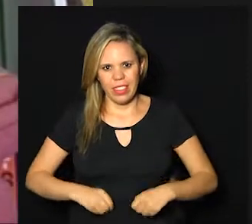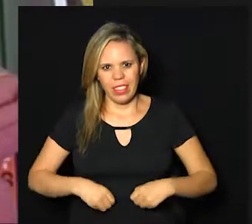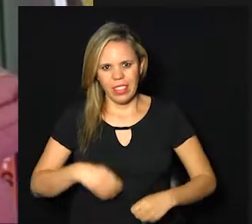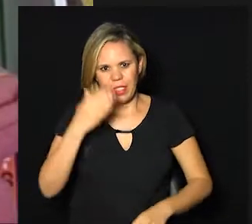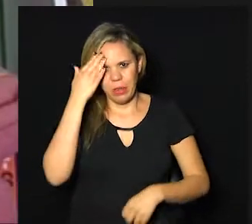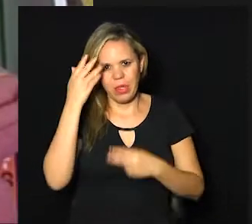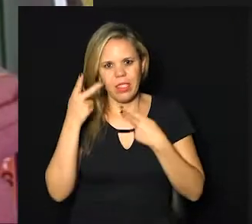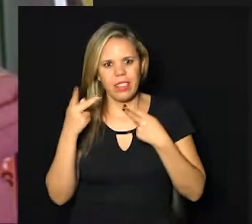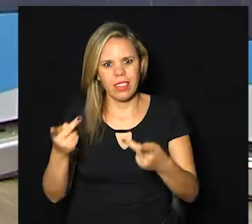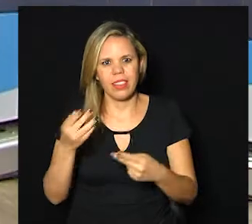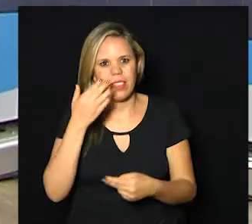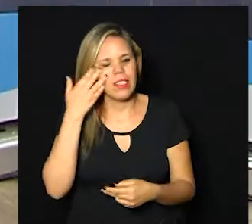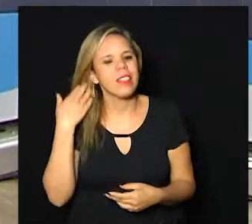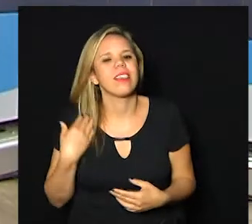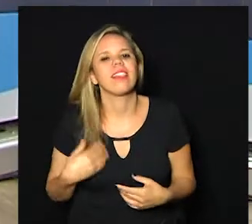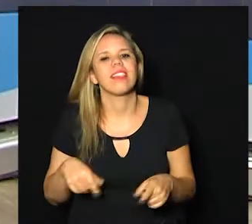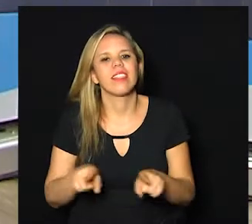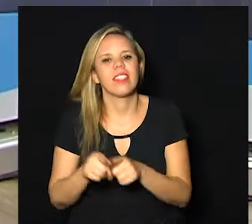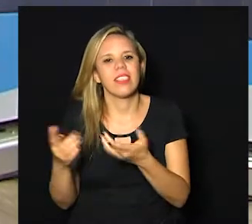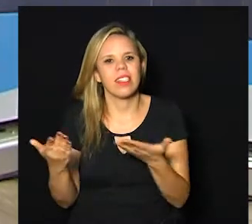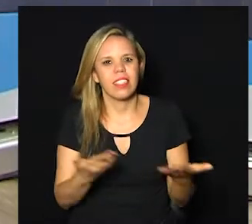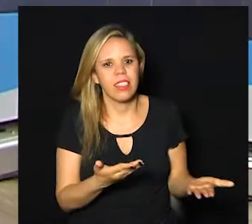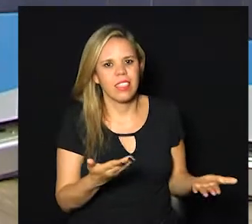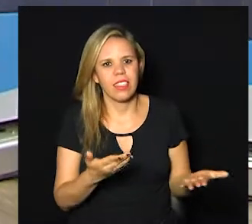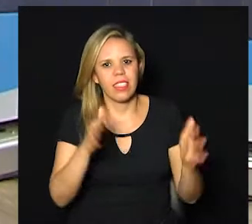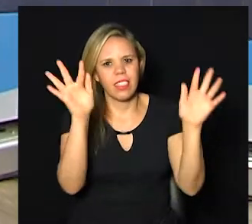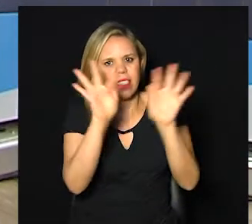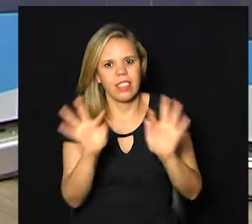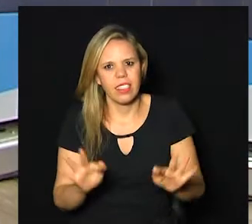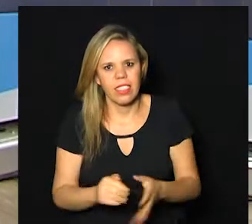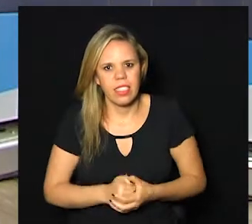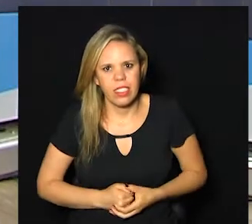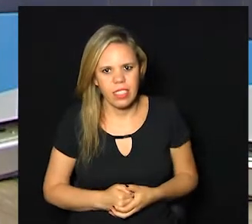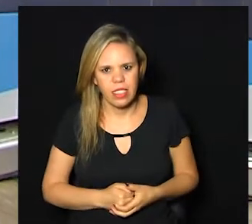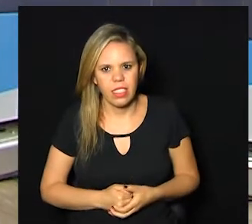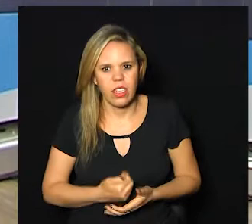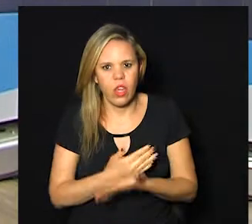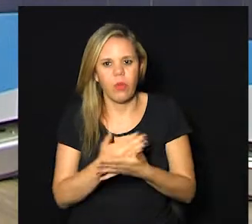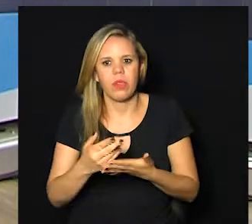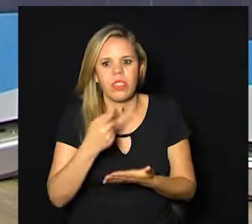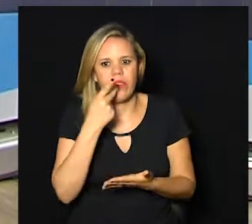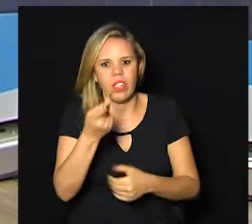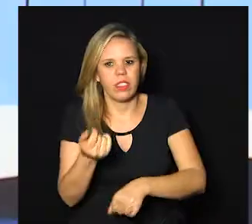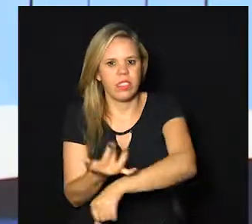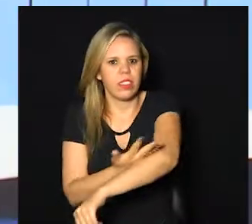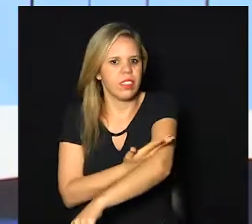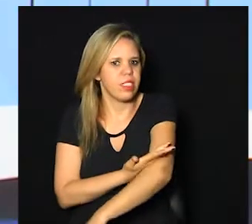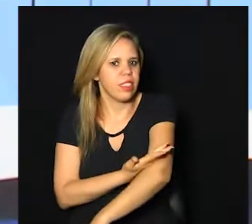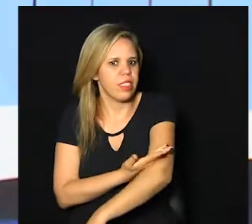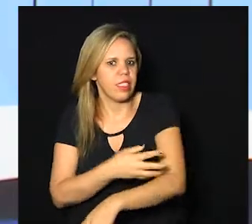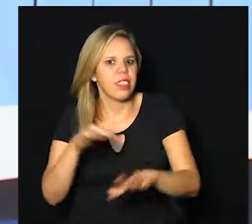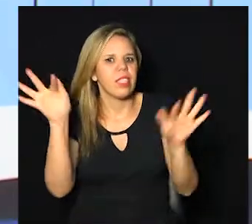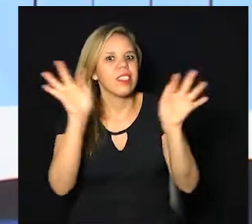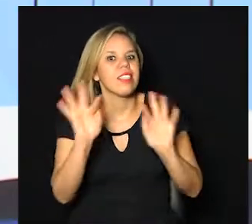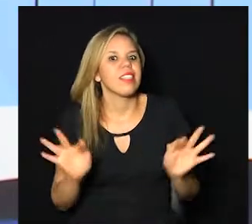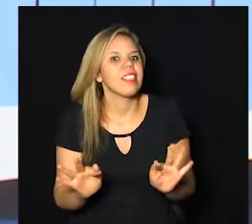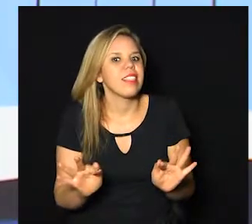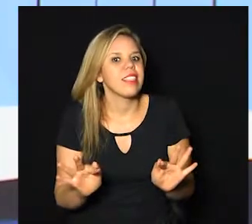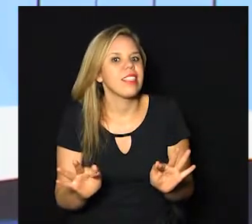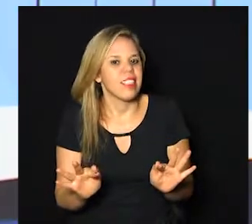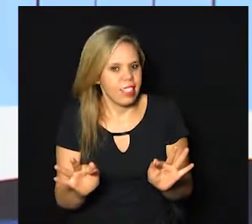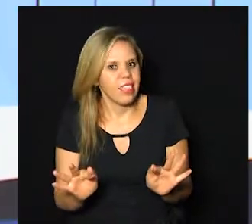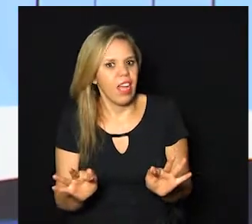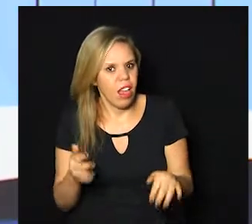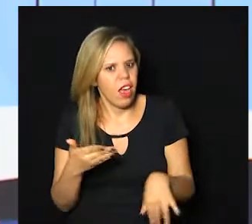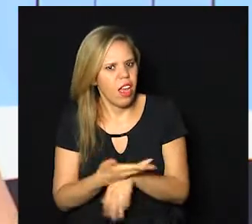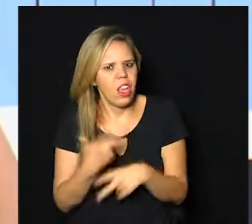pelo convite. Eu que também recebo você com bastante felicidade, né, Estela? Eu comecei falando dessa emoção, felicidade, que até faz